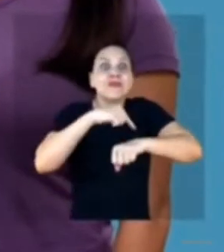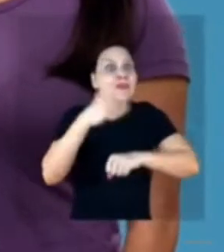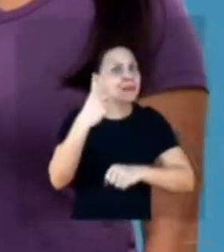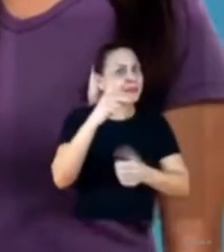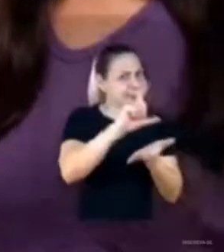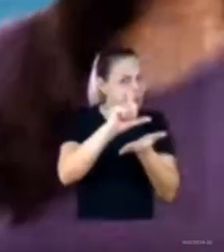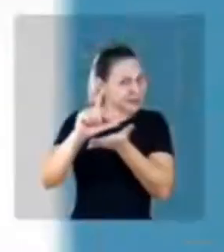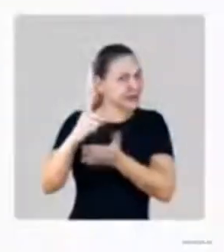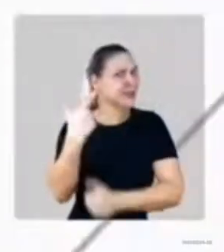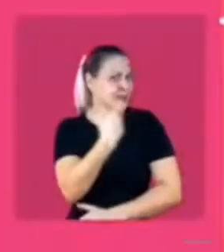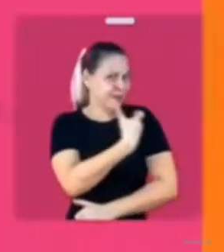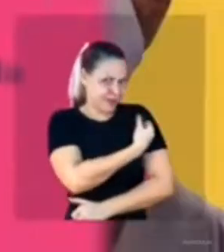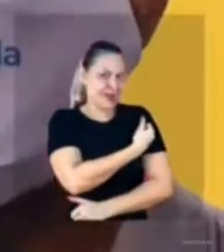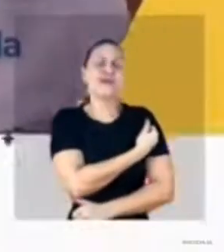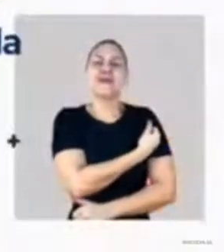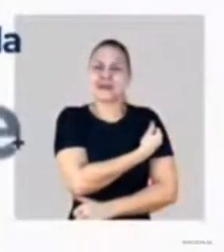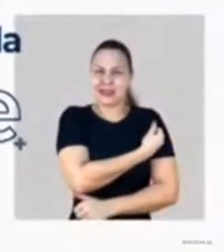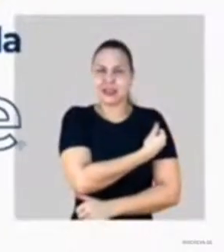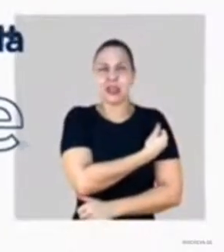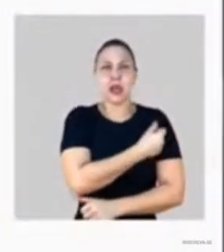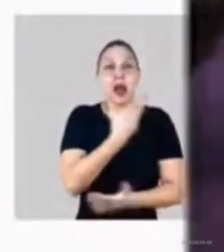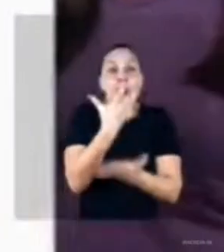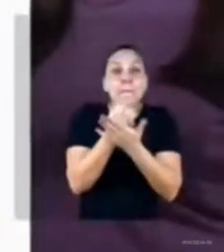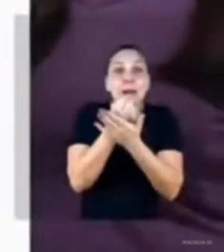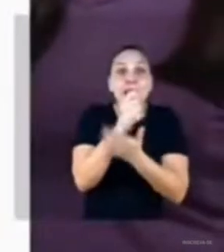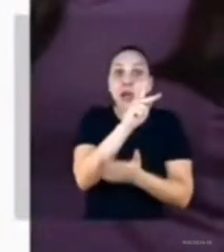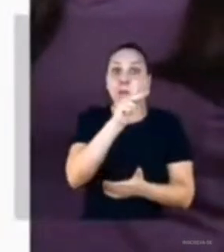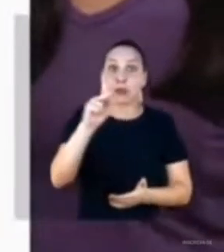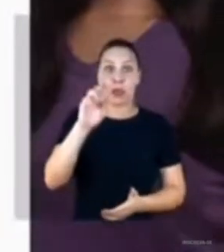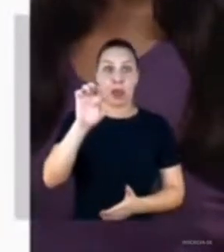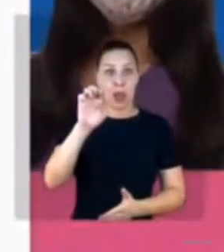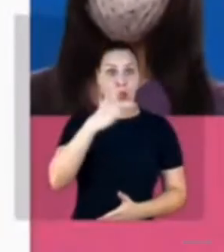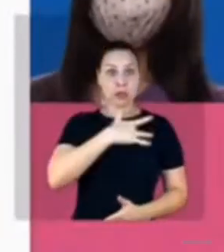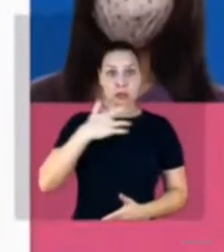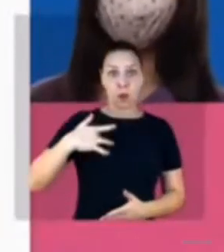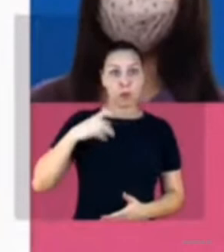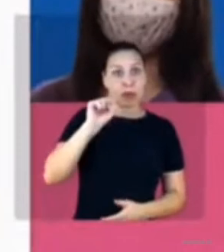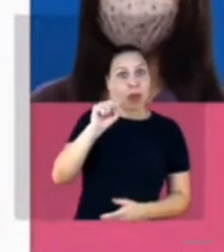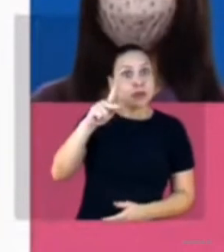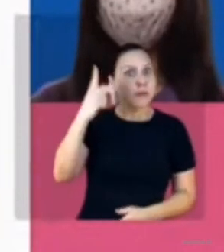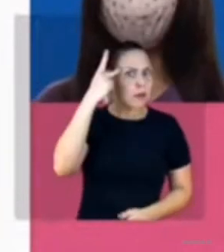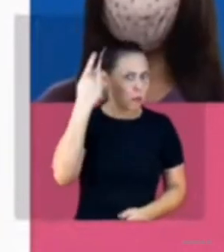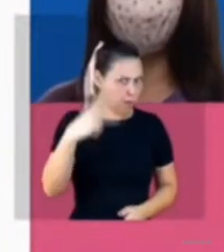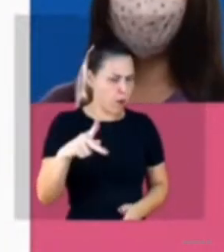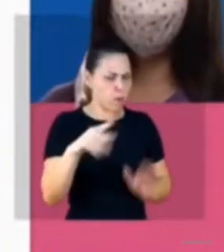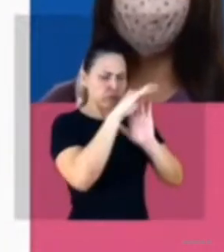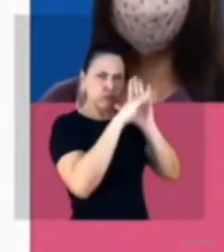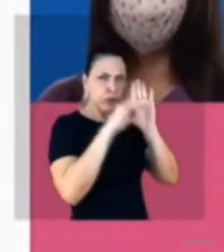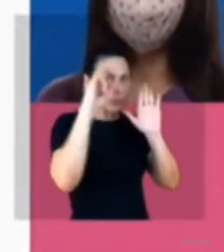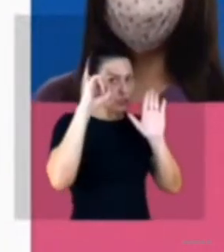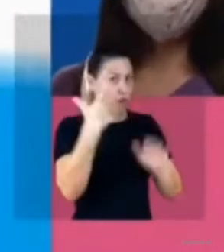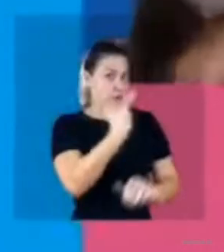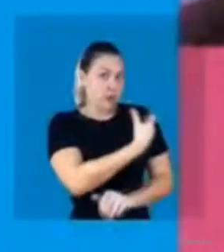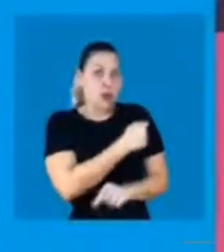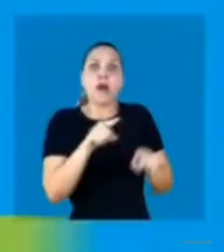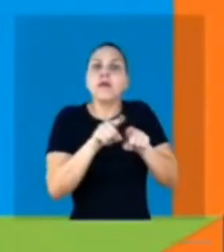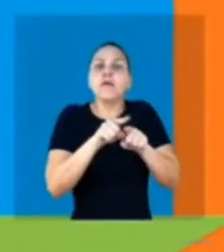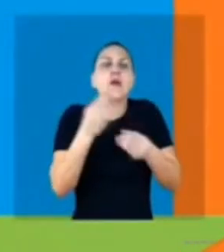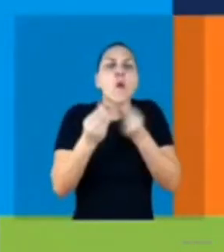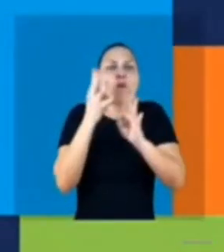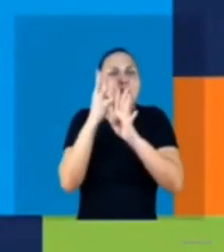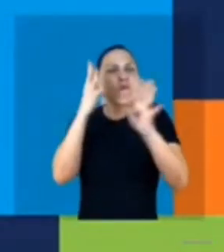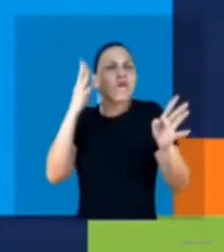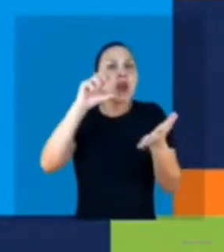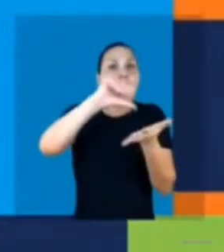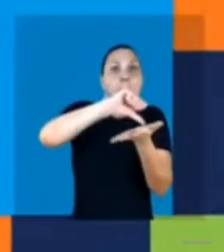E agora é a hora da segunda dose. Baixe o aplicativo eSaúde SP, veja o calendário de vacinação e